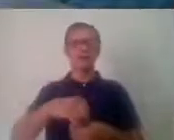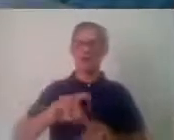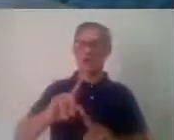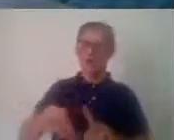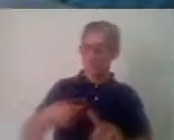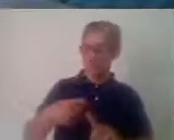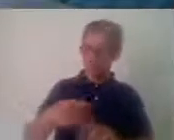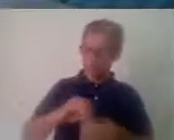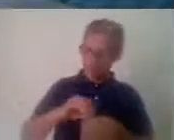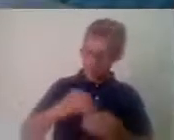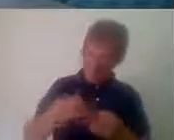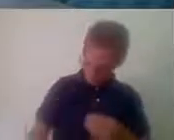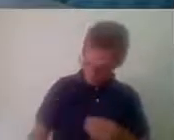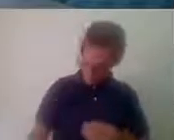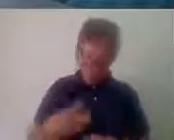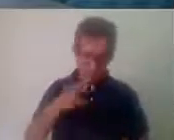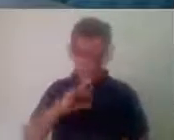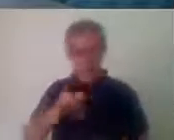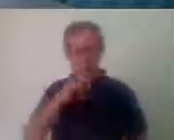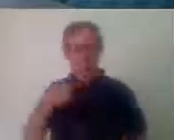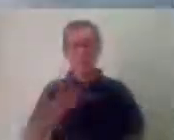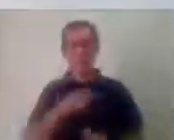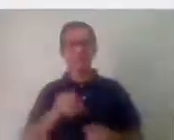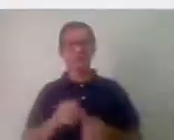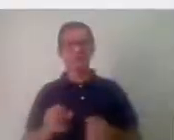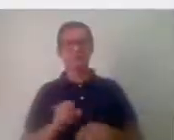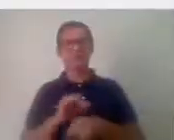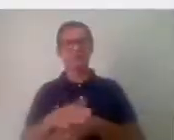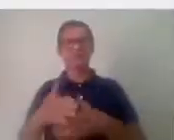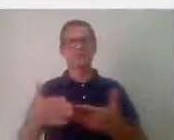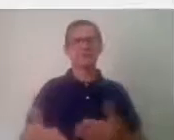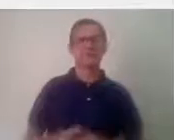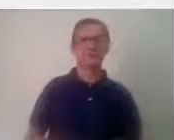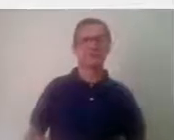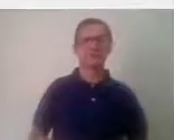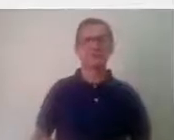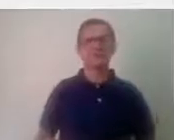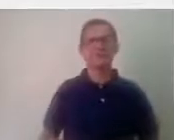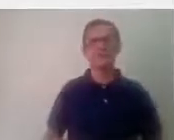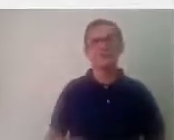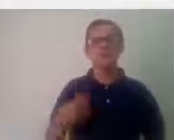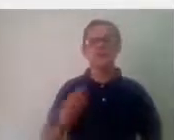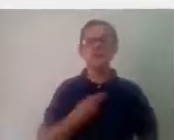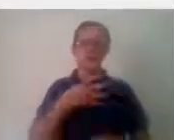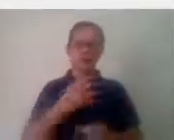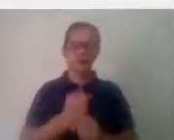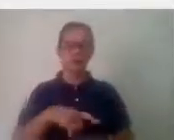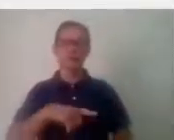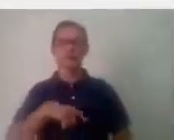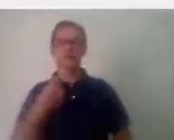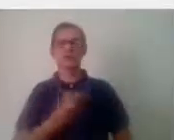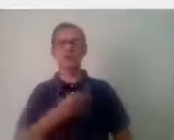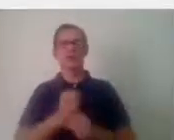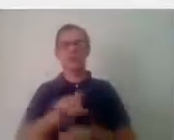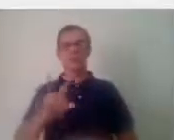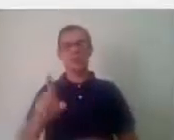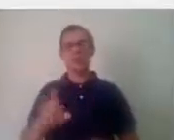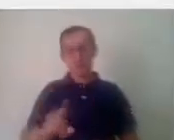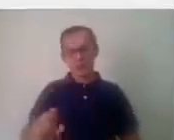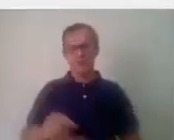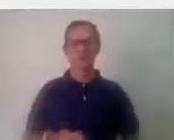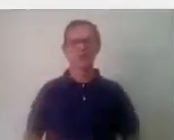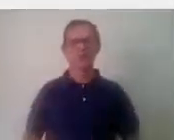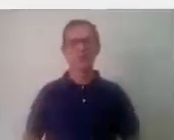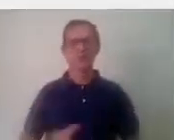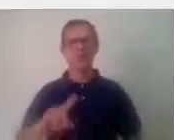depois a de fora. Vamos ver um exemplo de como que a gente faz isso. Acompanhe no quadro. Como que a gente vai calcular? A gente calcula essas integrais que são